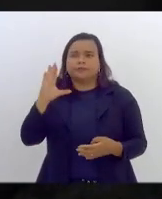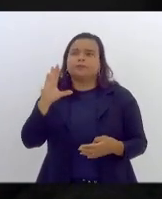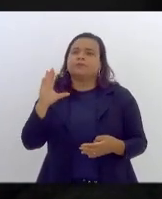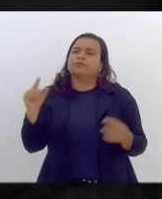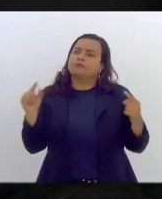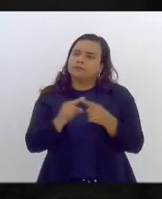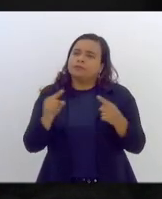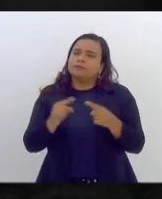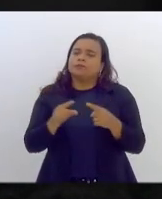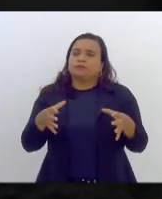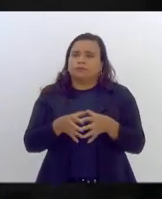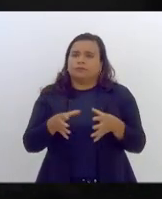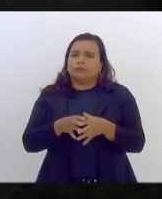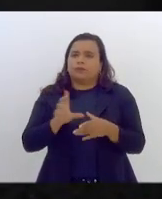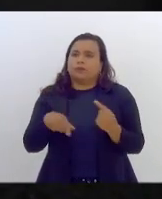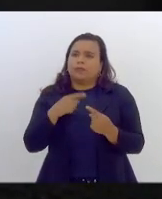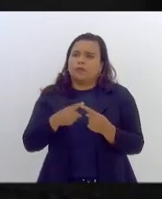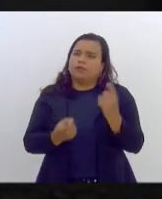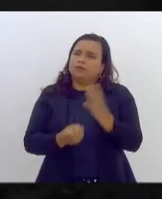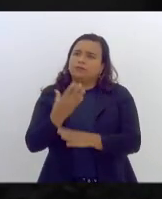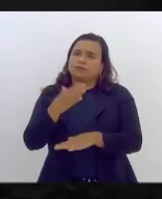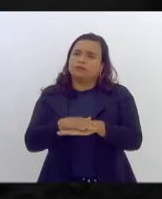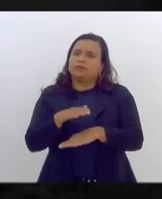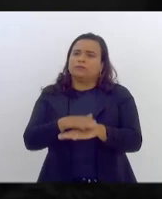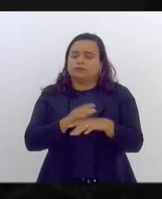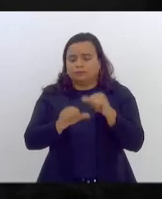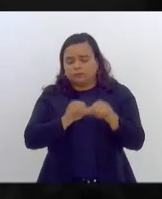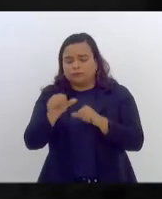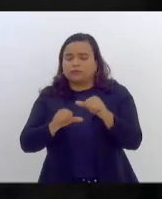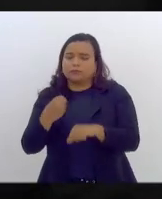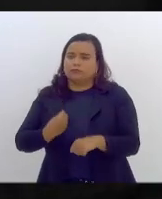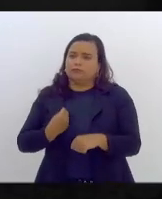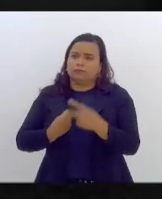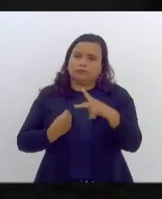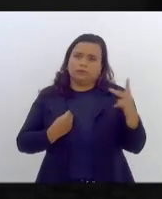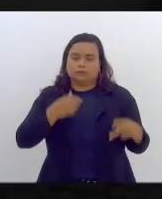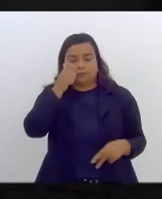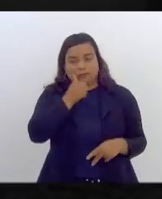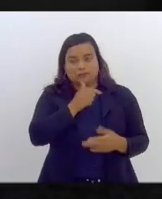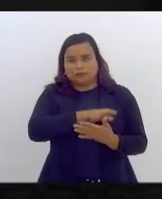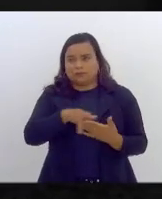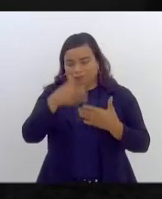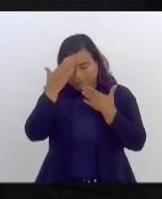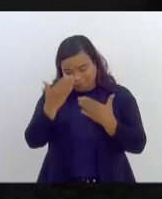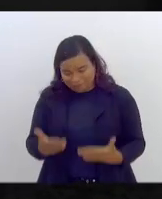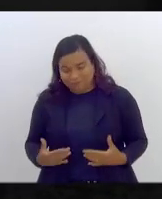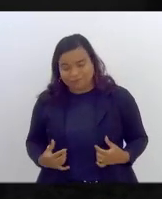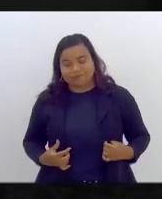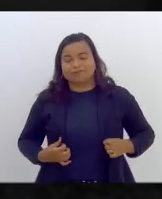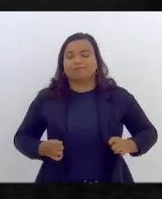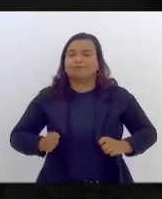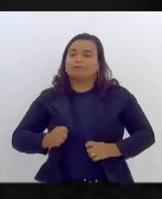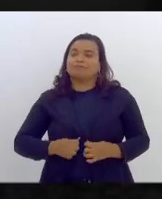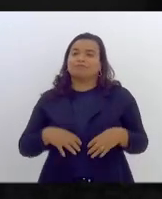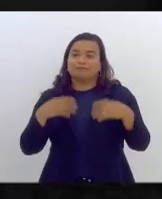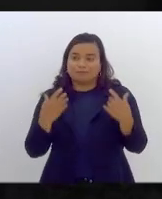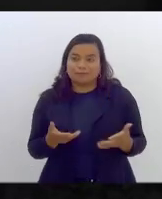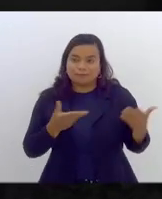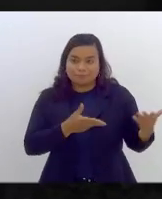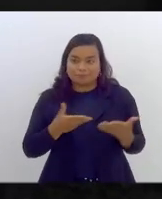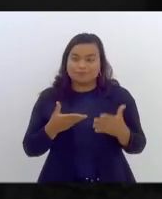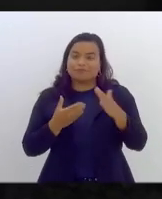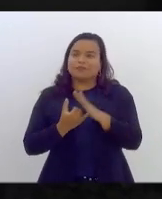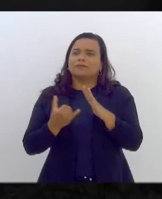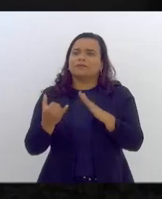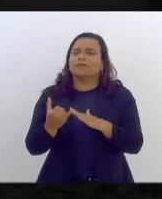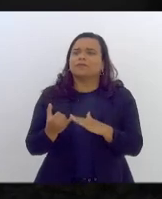pela organização com o intuito de constituir mudanças na vida dessas mulheres. Muito obrigada. Bom, convido agora o